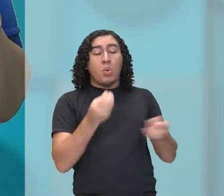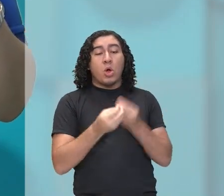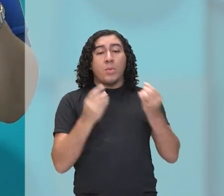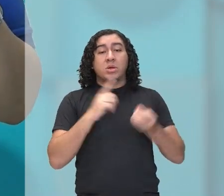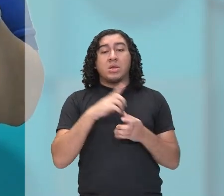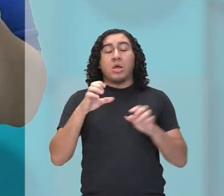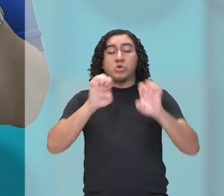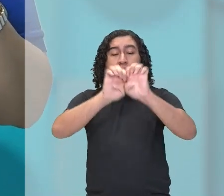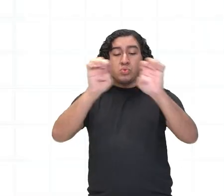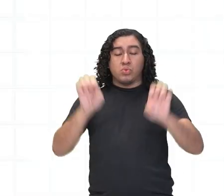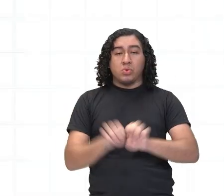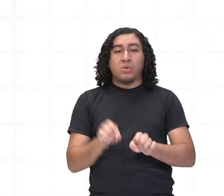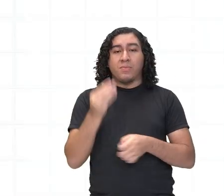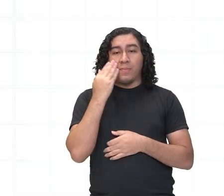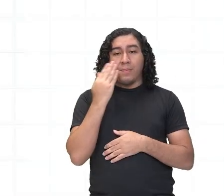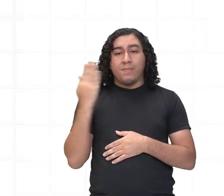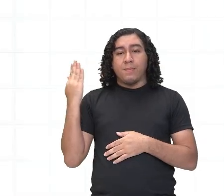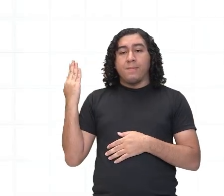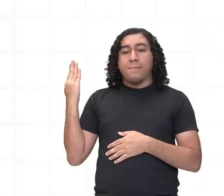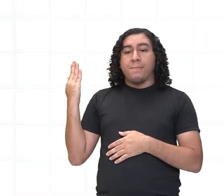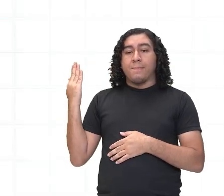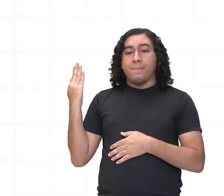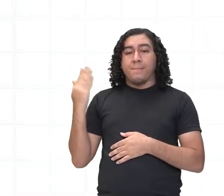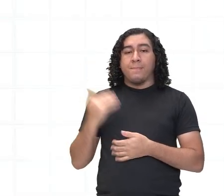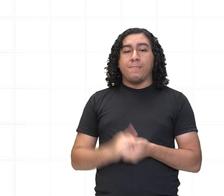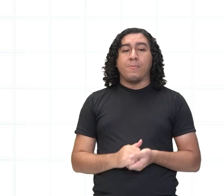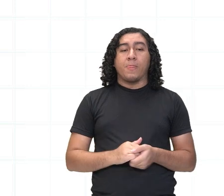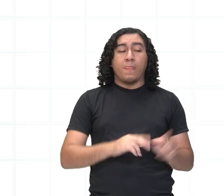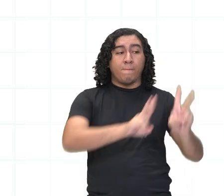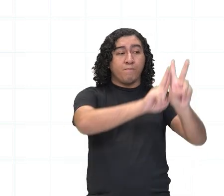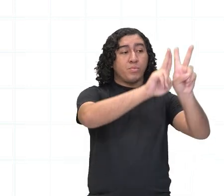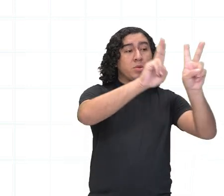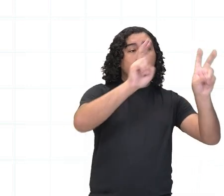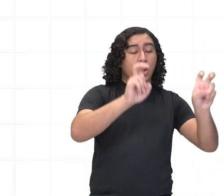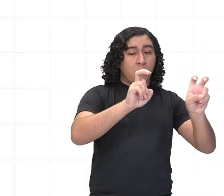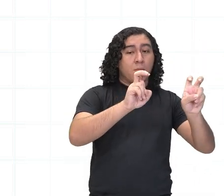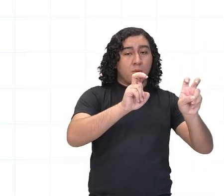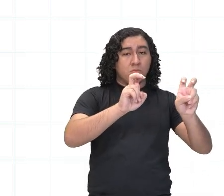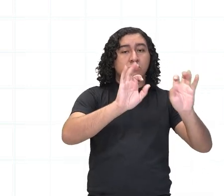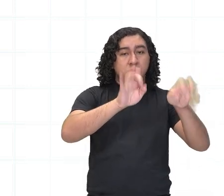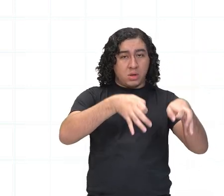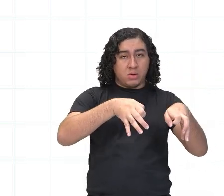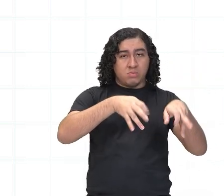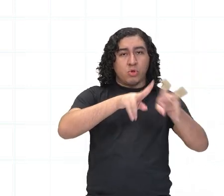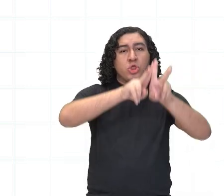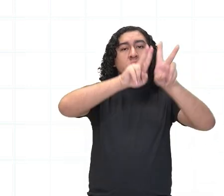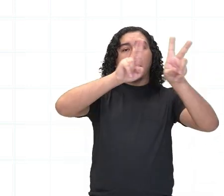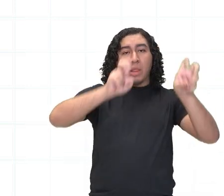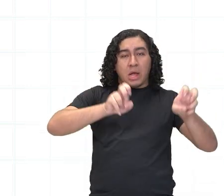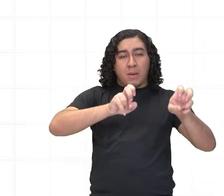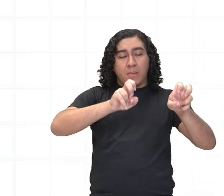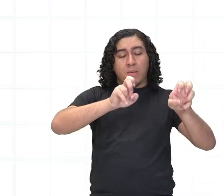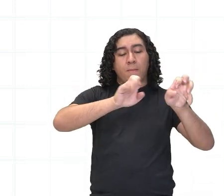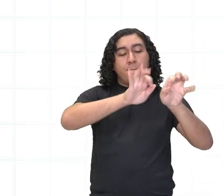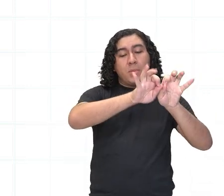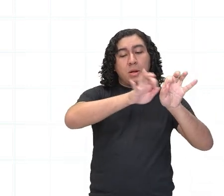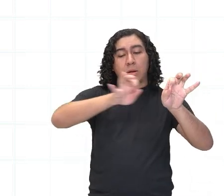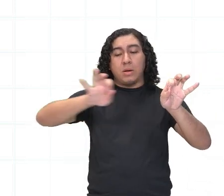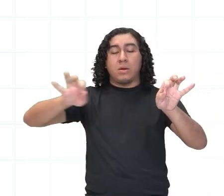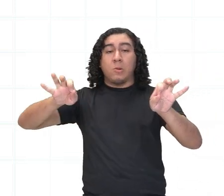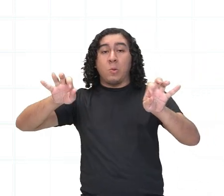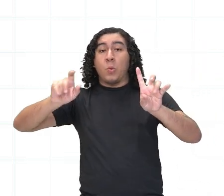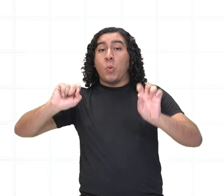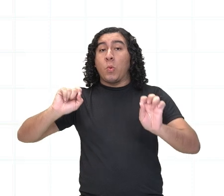coloca no ar, por favor, a nossa tela, tem-se o tema e, a partir deste tema, o articulista